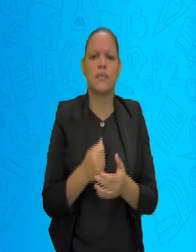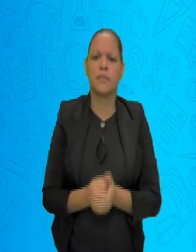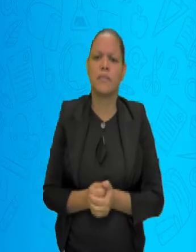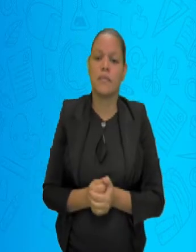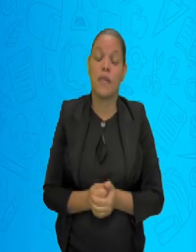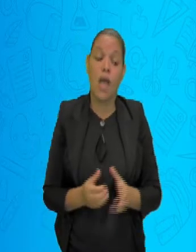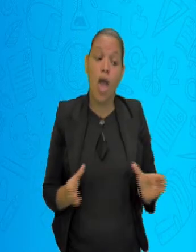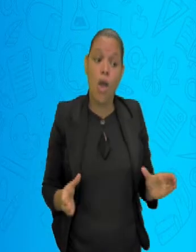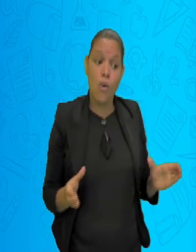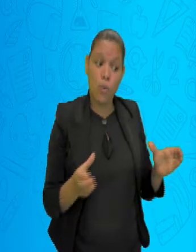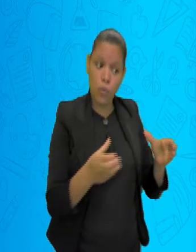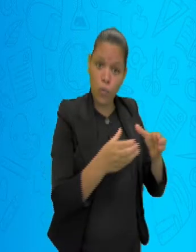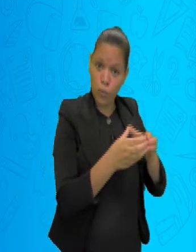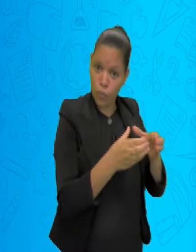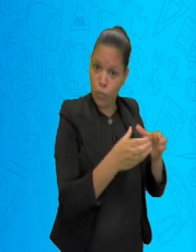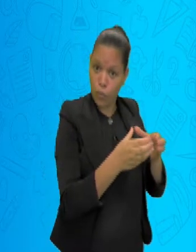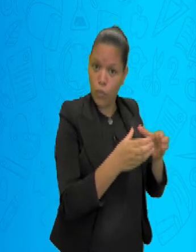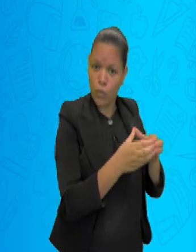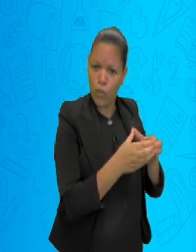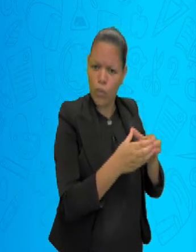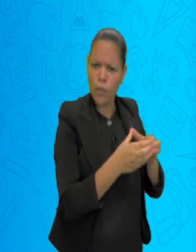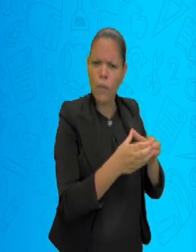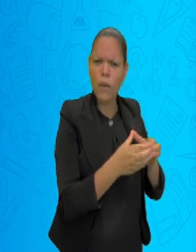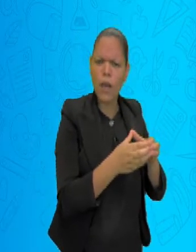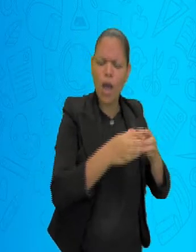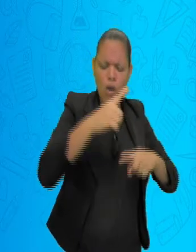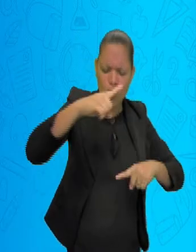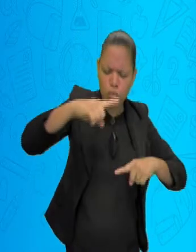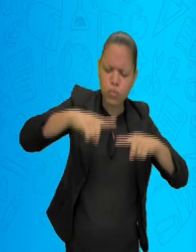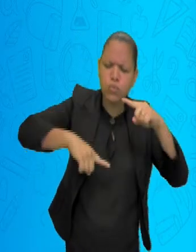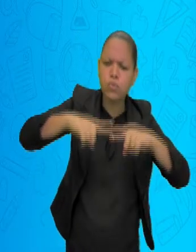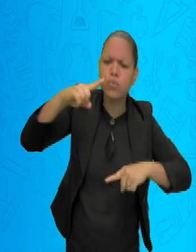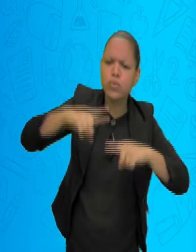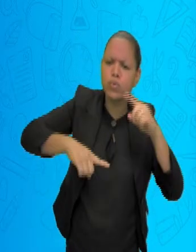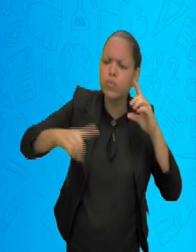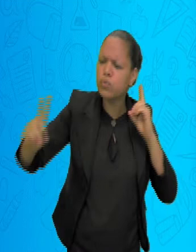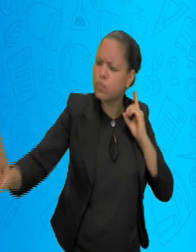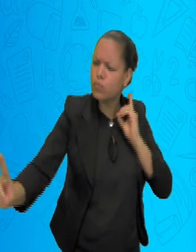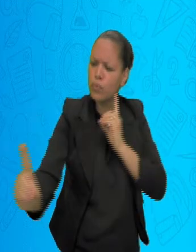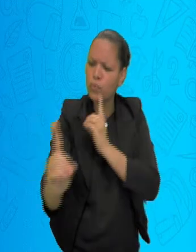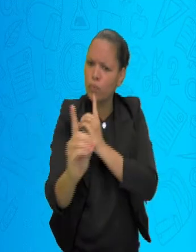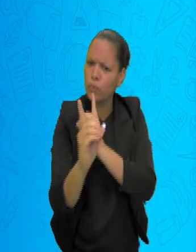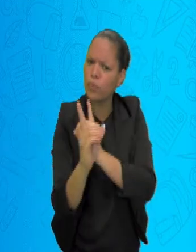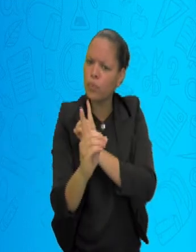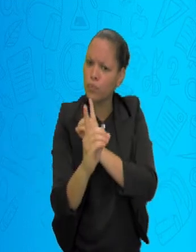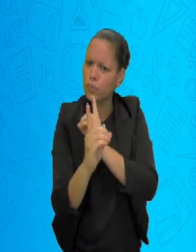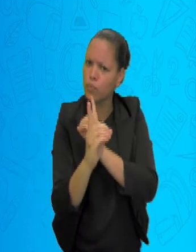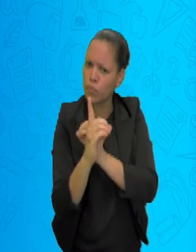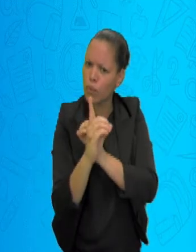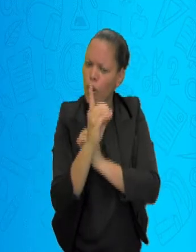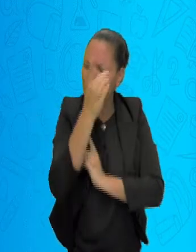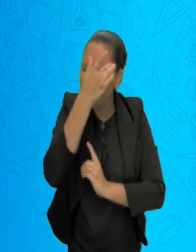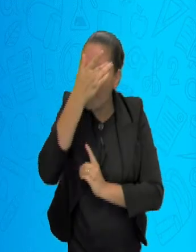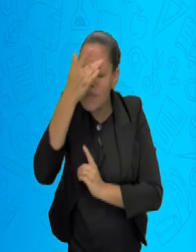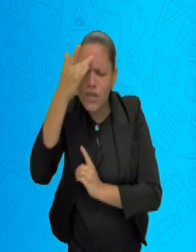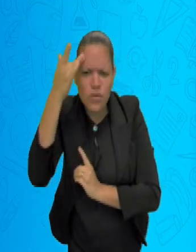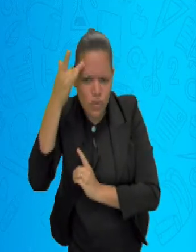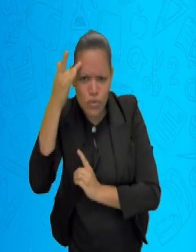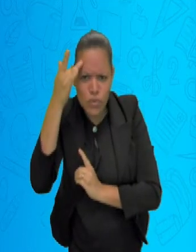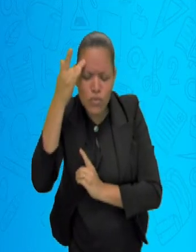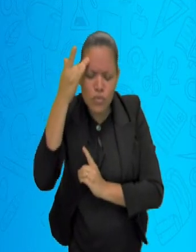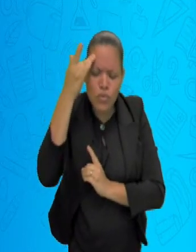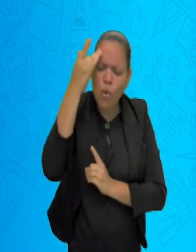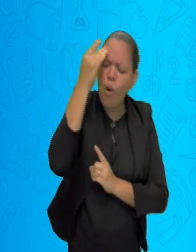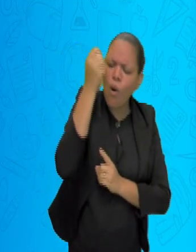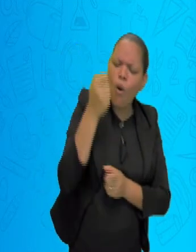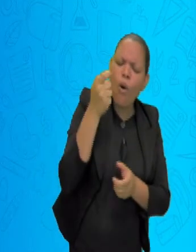da economia em que os produtos são direcionados ao consumidor. Então, voltando aqui como exemplo da nossa